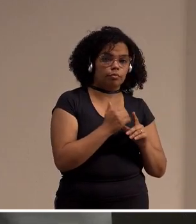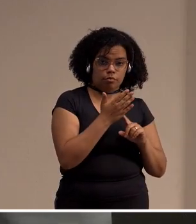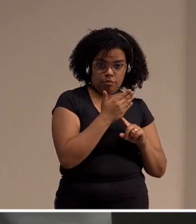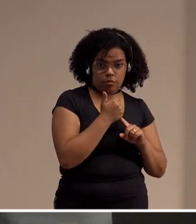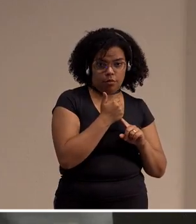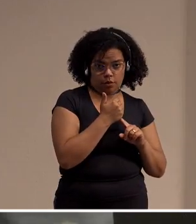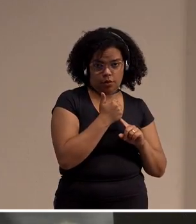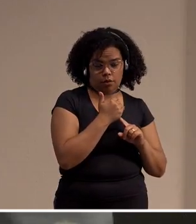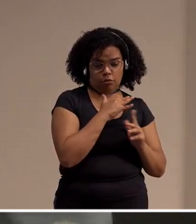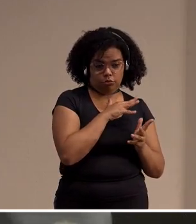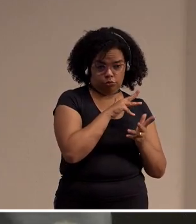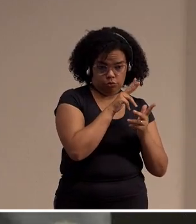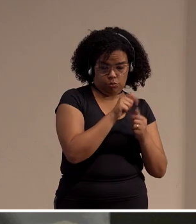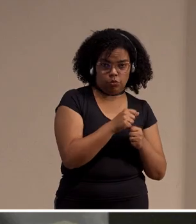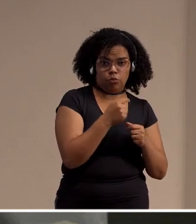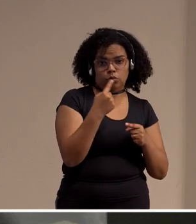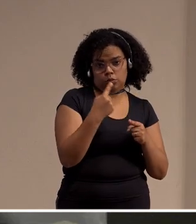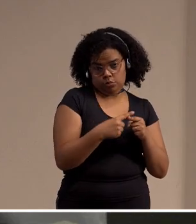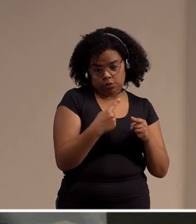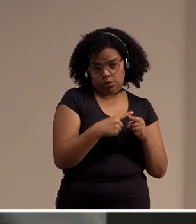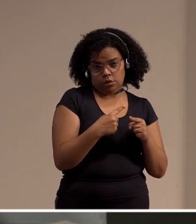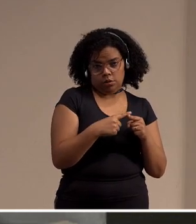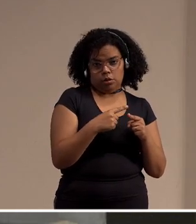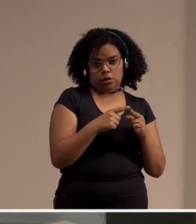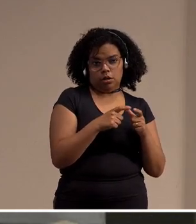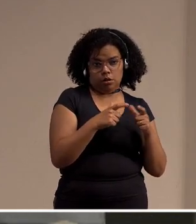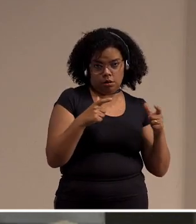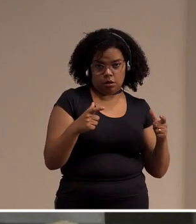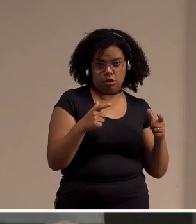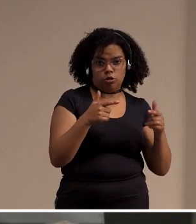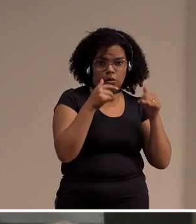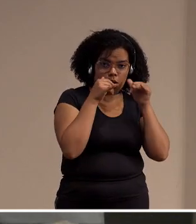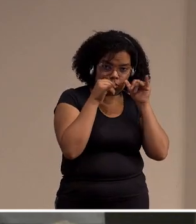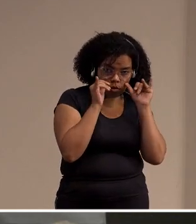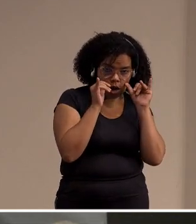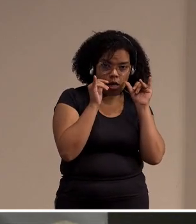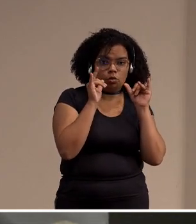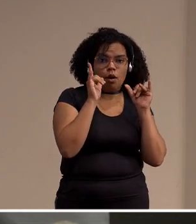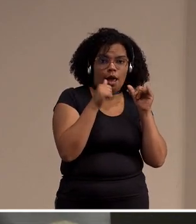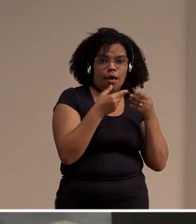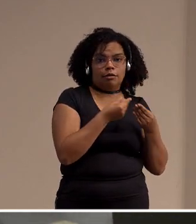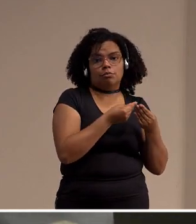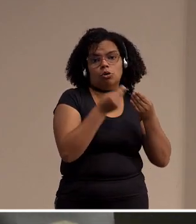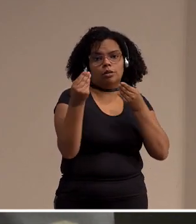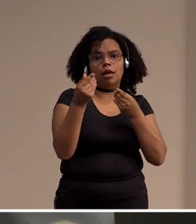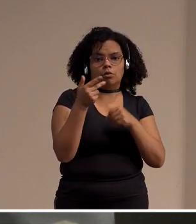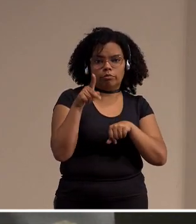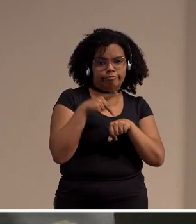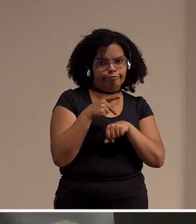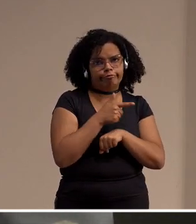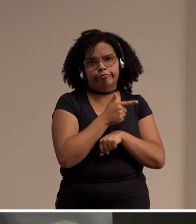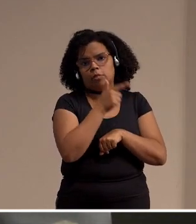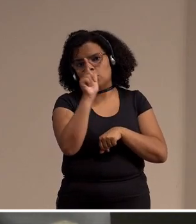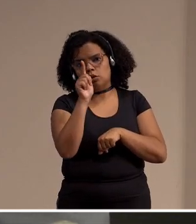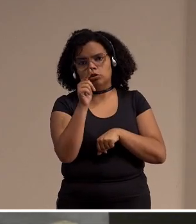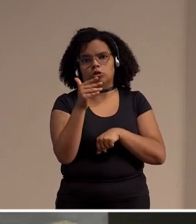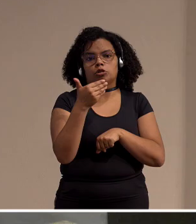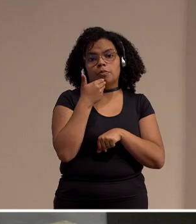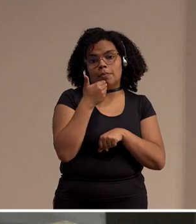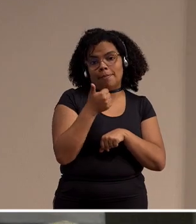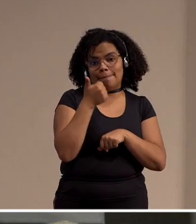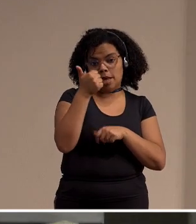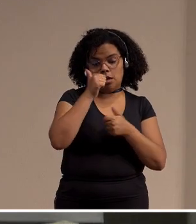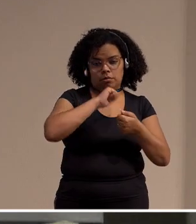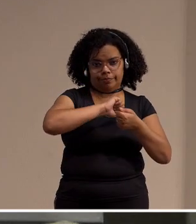tecnológicos do mundo, justamente porque a grande parte do gado brasileiro é exportado, ou de melhor qualidade, né?